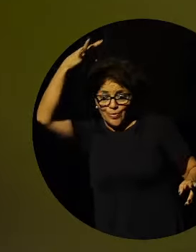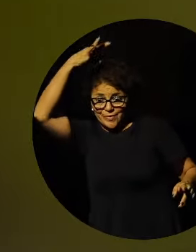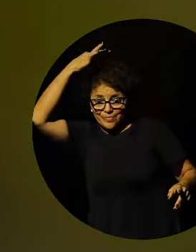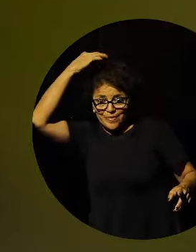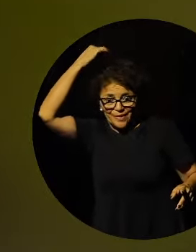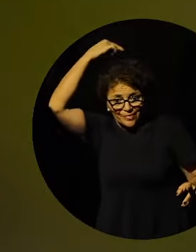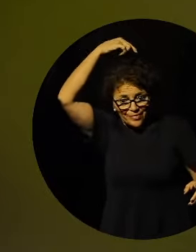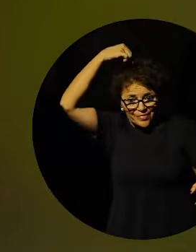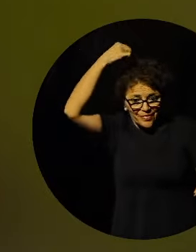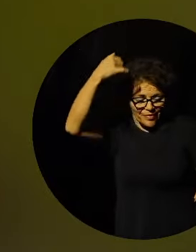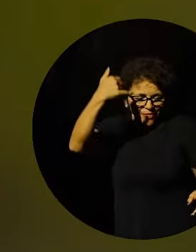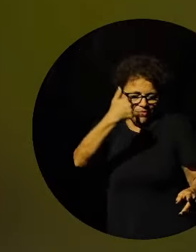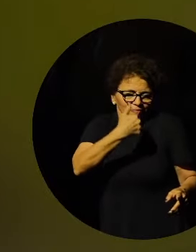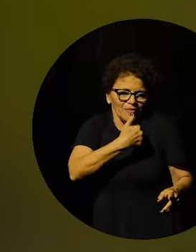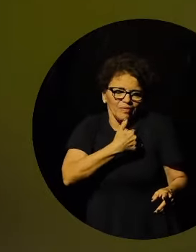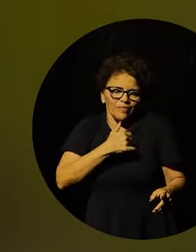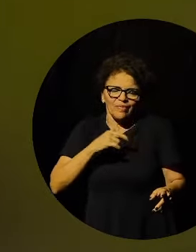com ações.